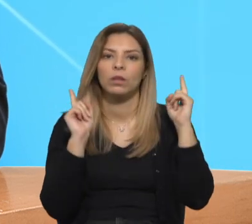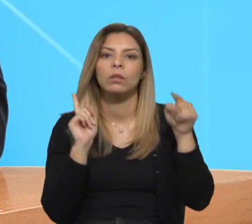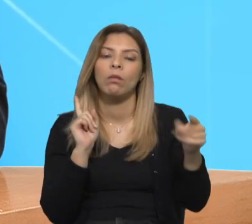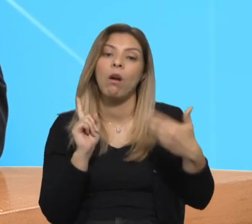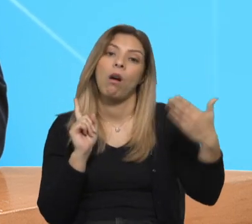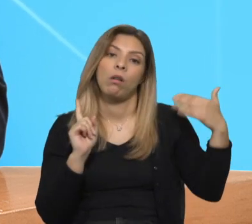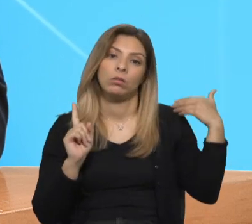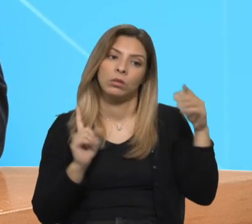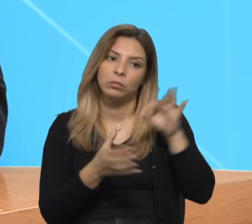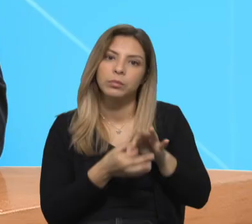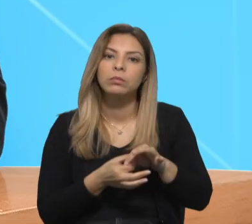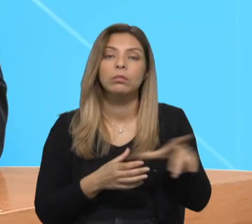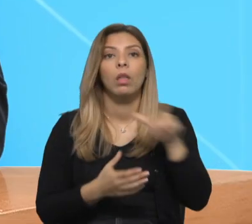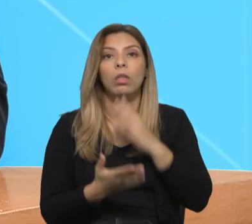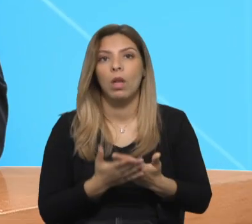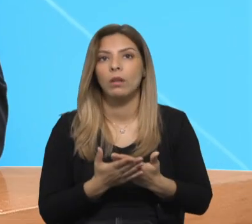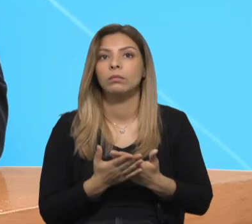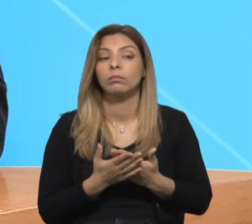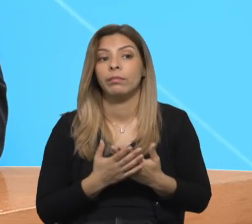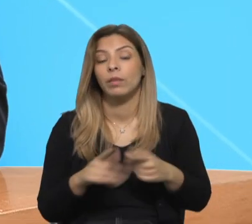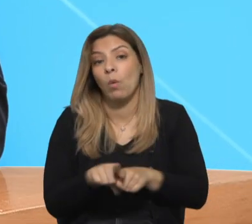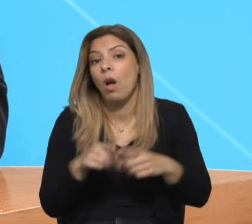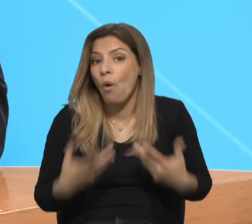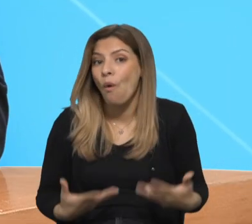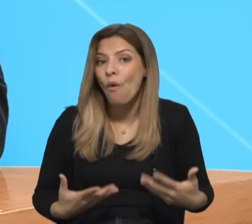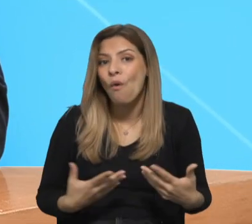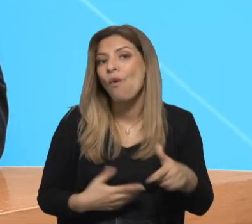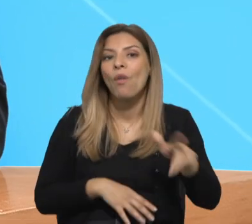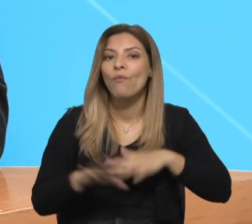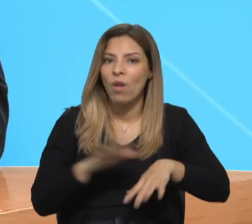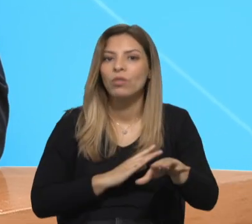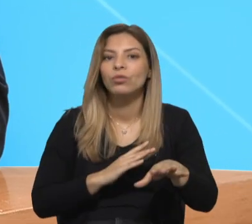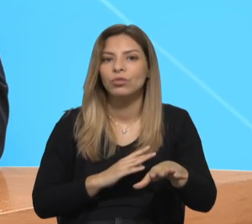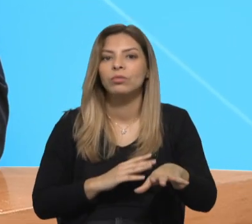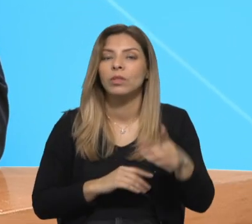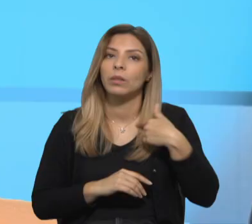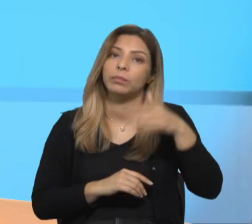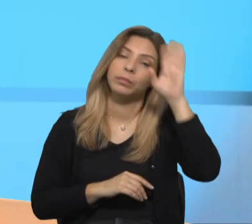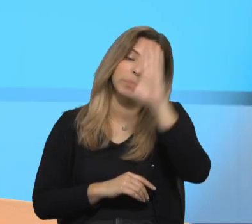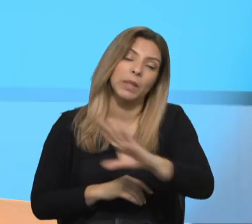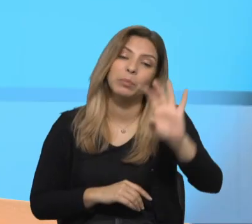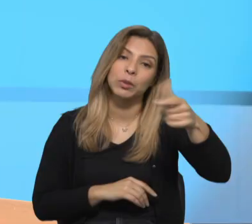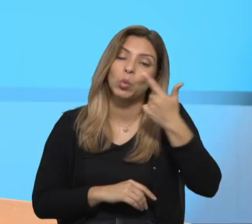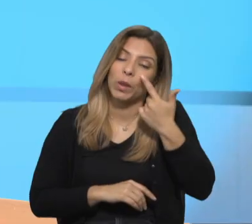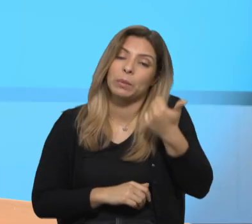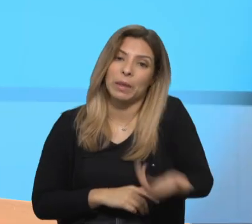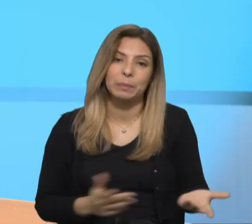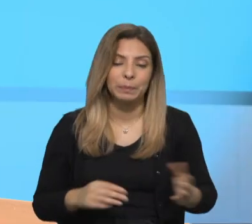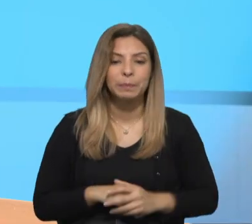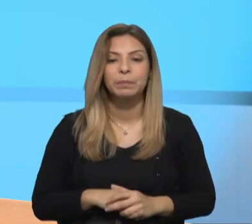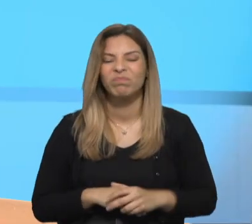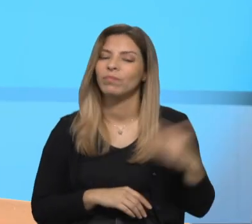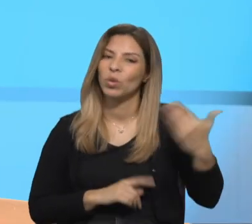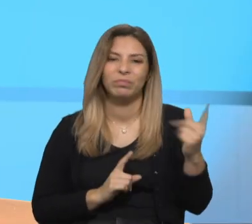algo diferente estava sujeito. Precisamente como agora está a acontecer num país que nós bem conhecemos. Exatamente, infelizmente permanecem